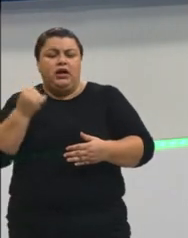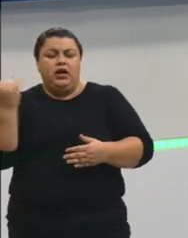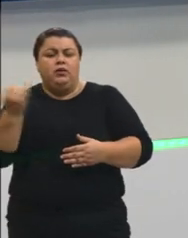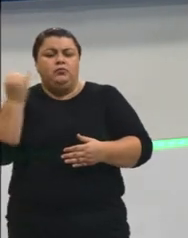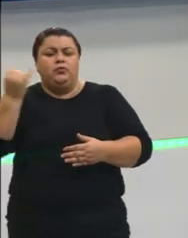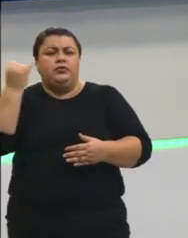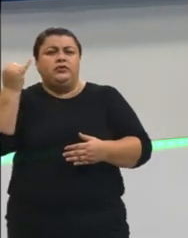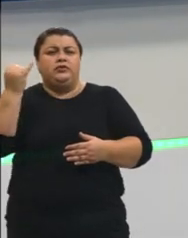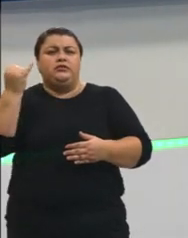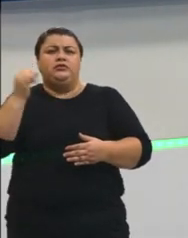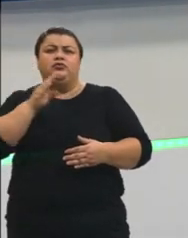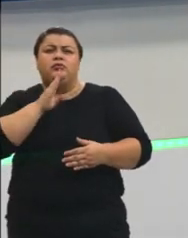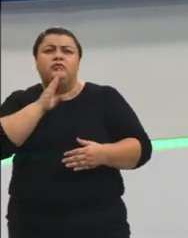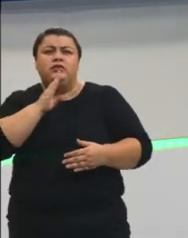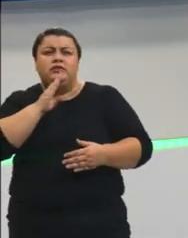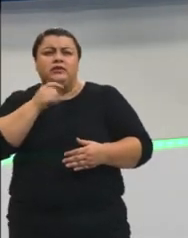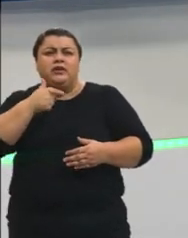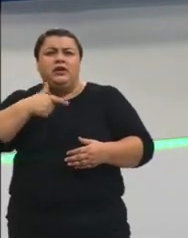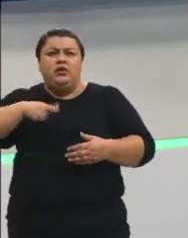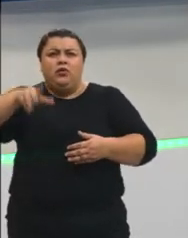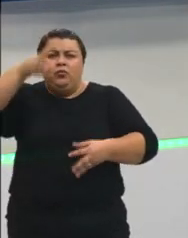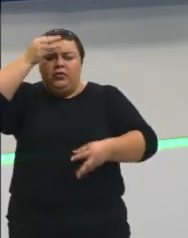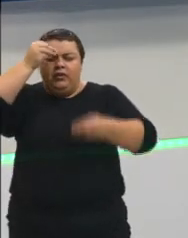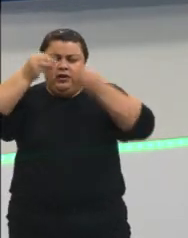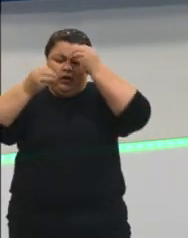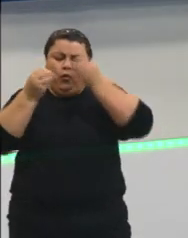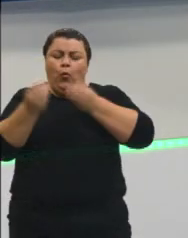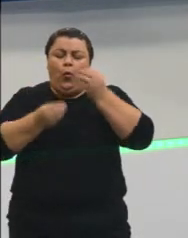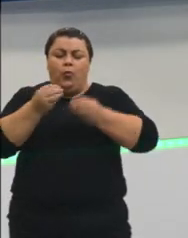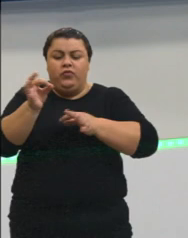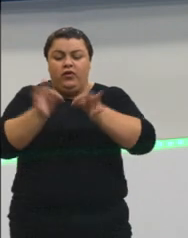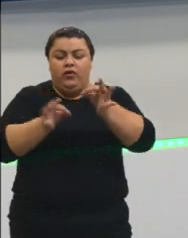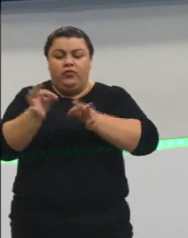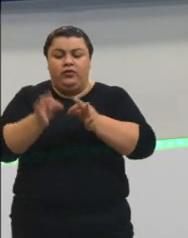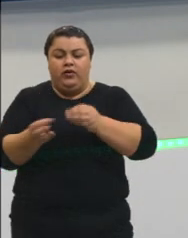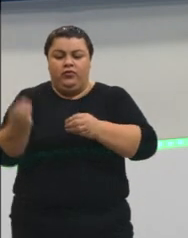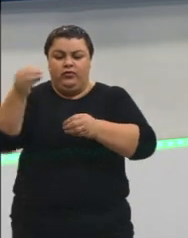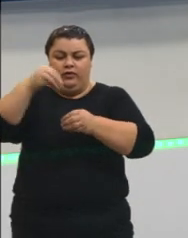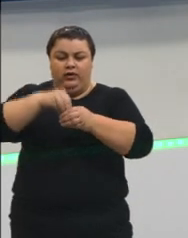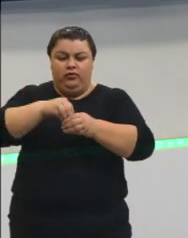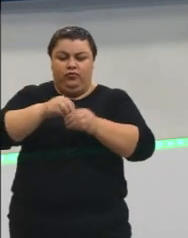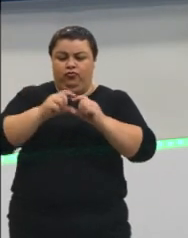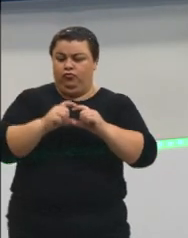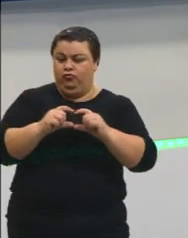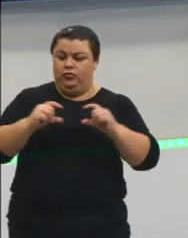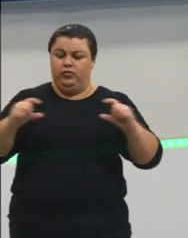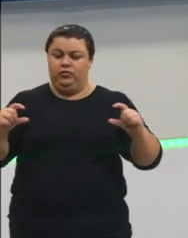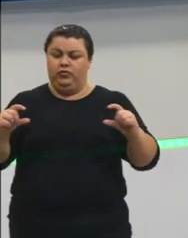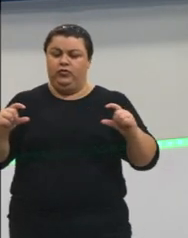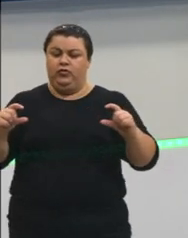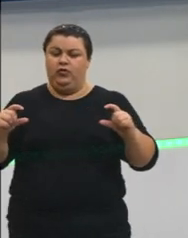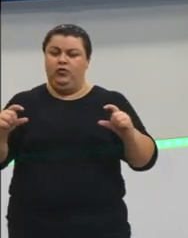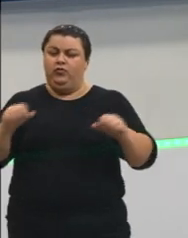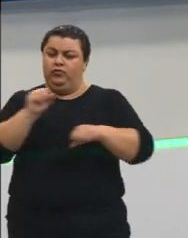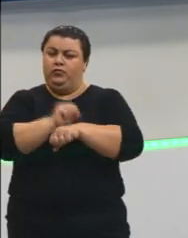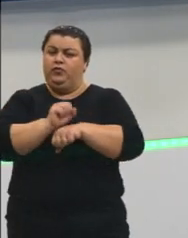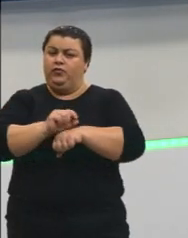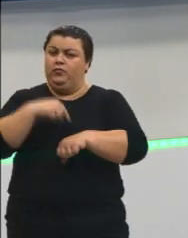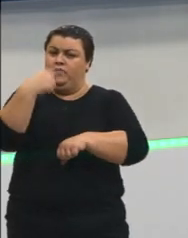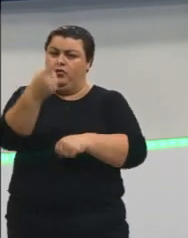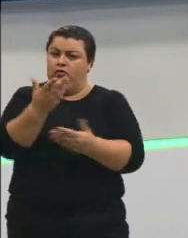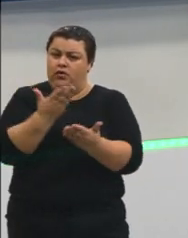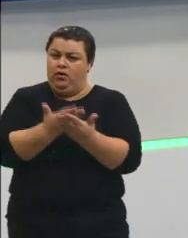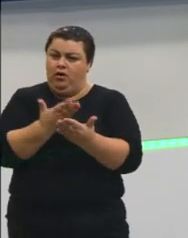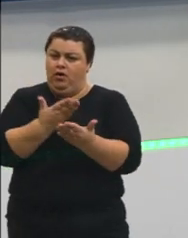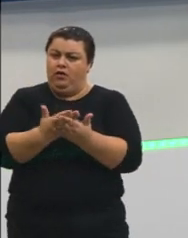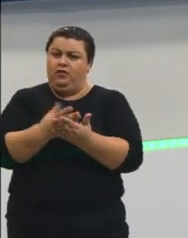entender os signos linguísticos e dessa organização deles dentro de uma oração Eu espero vocês na nossa próxima aula